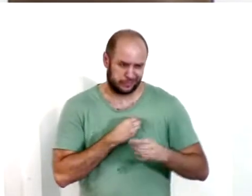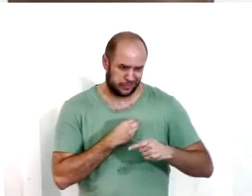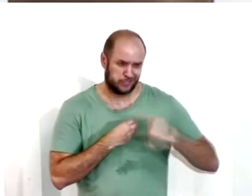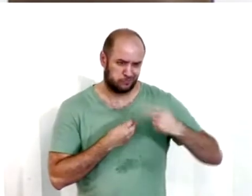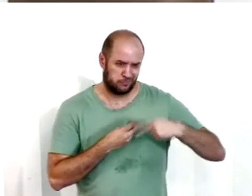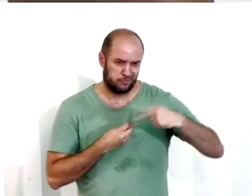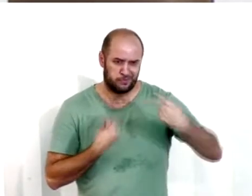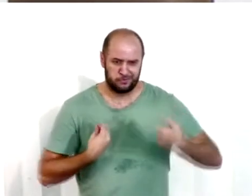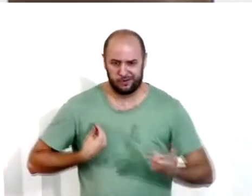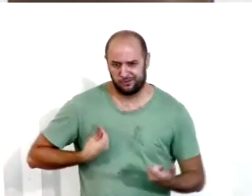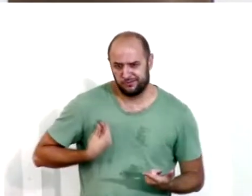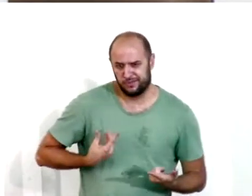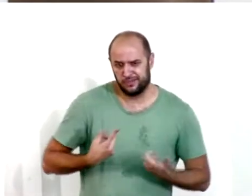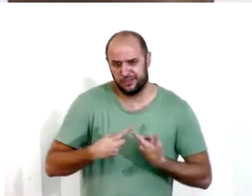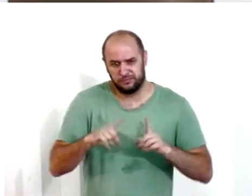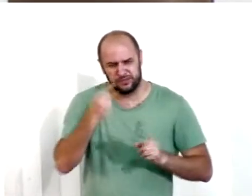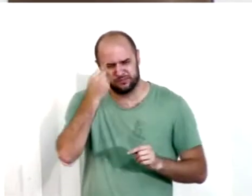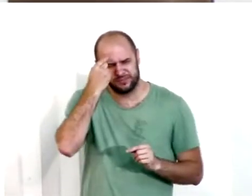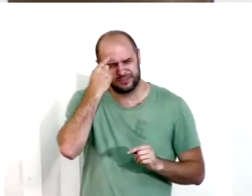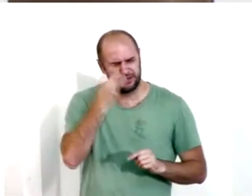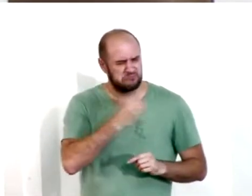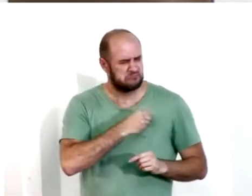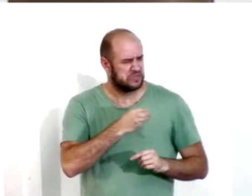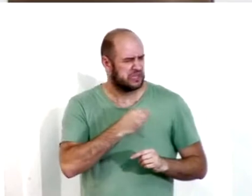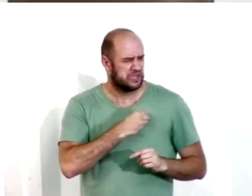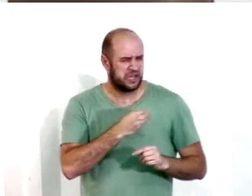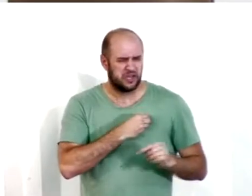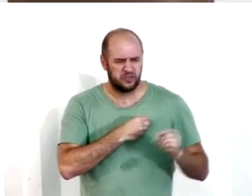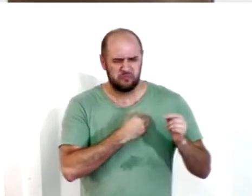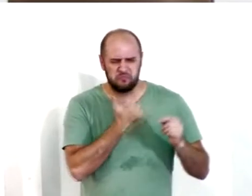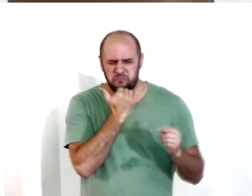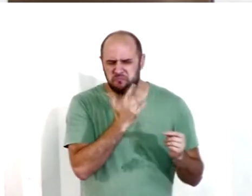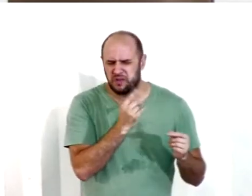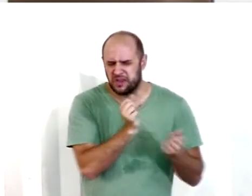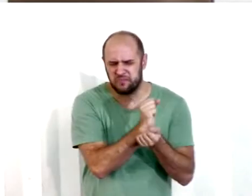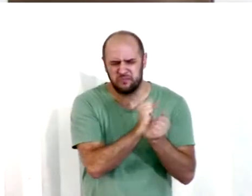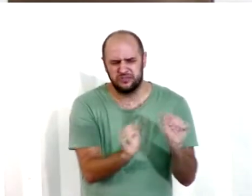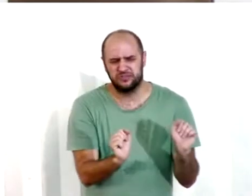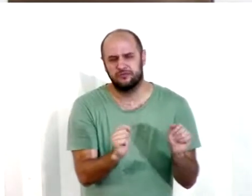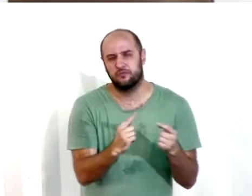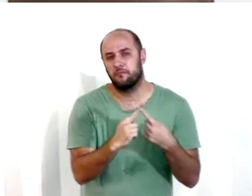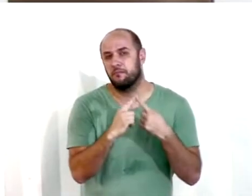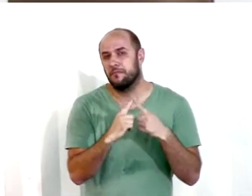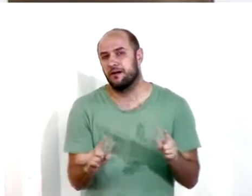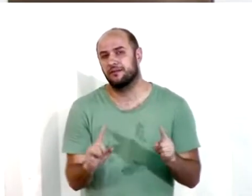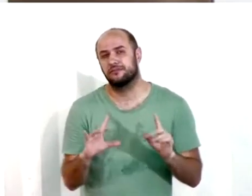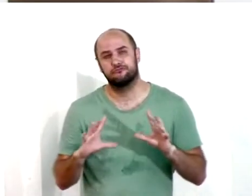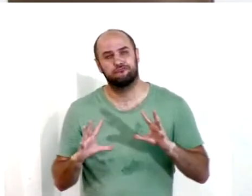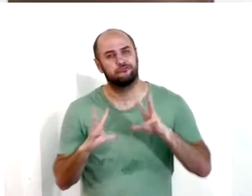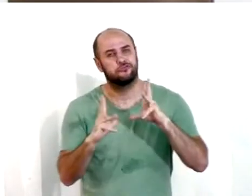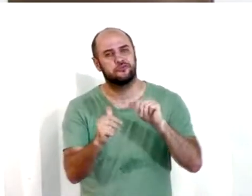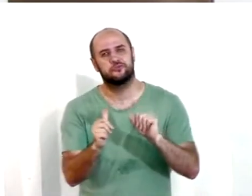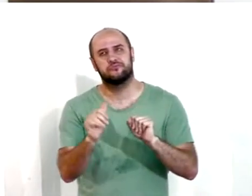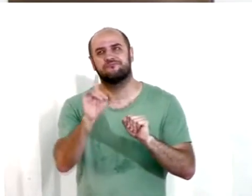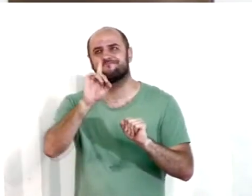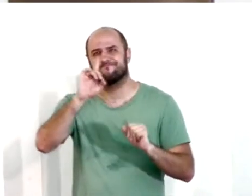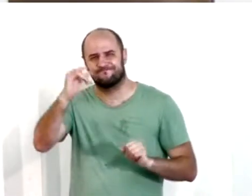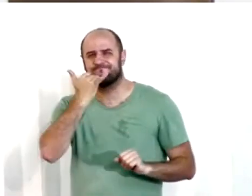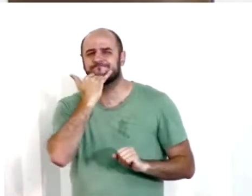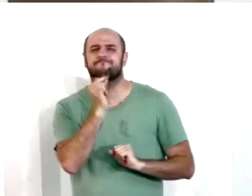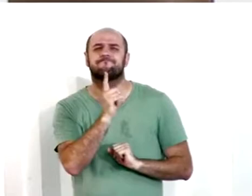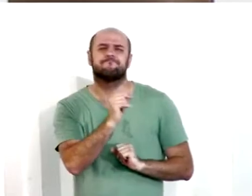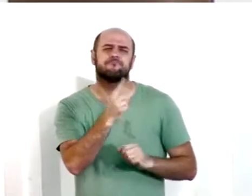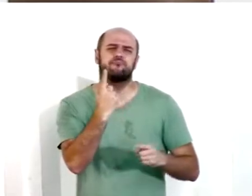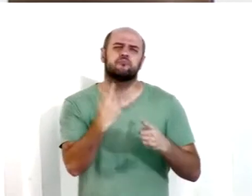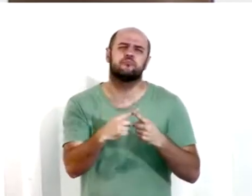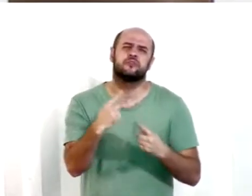que do teu ponto de vista serão pecados imperdoáveis, mas é o teu ponto de vista, porque a